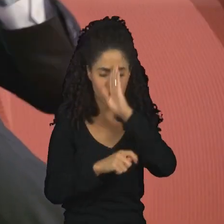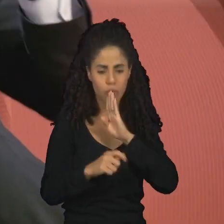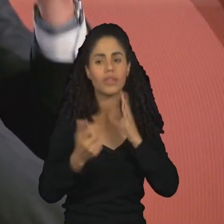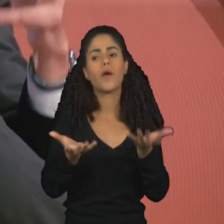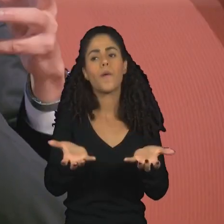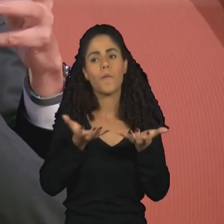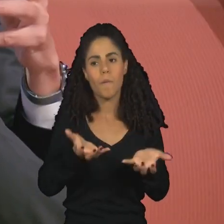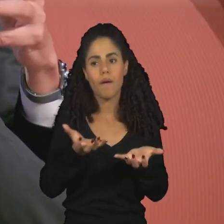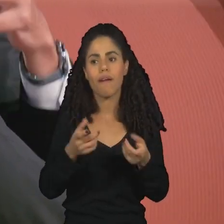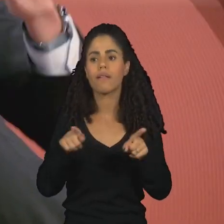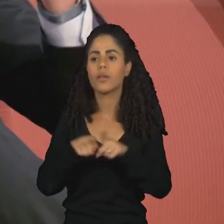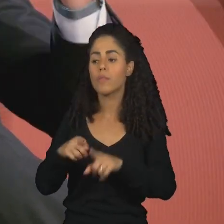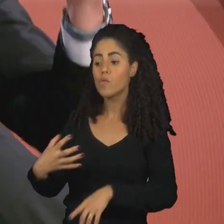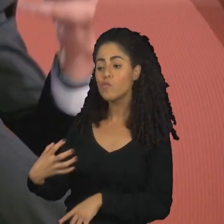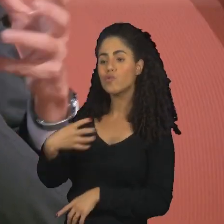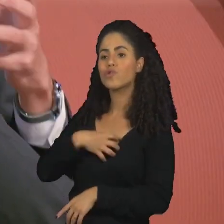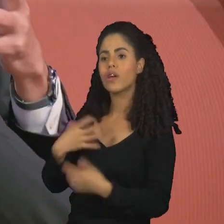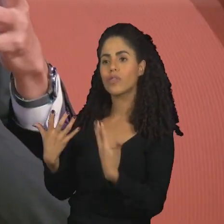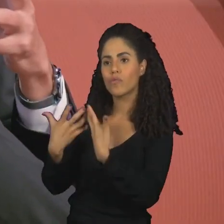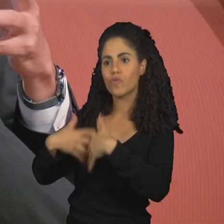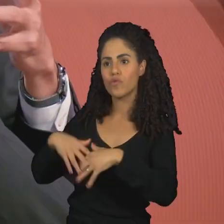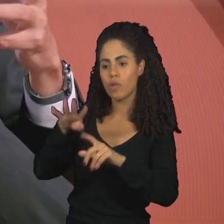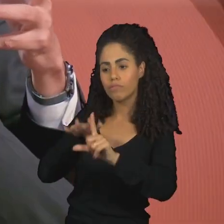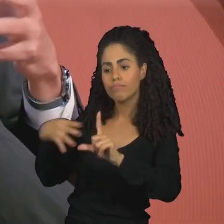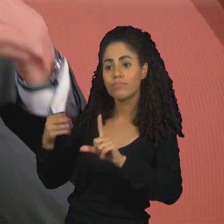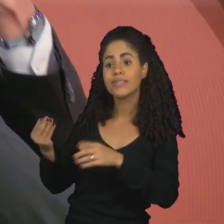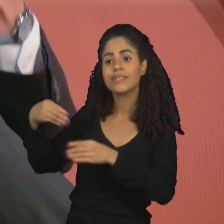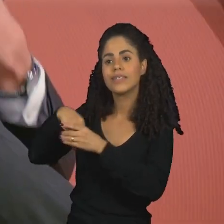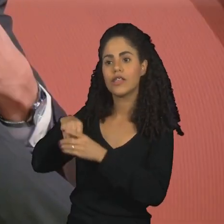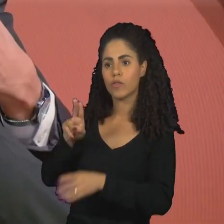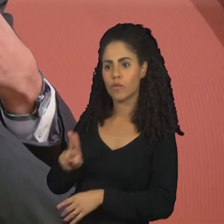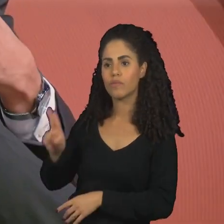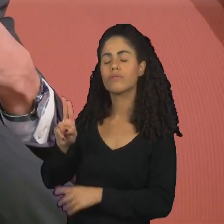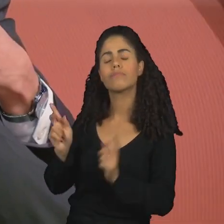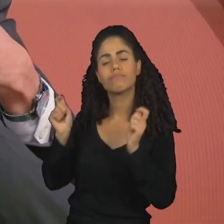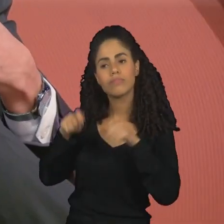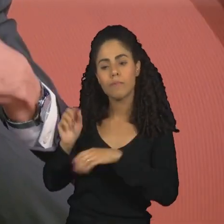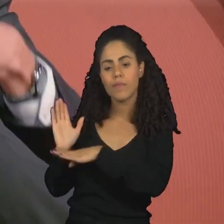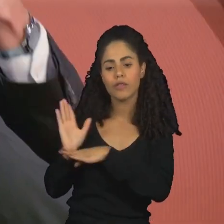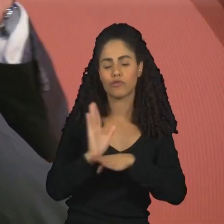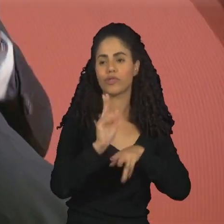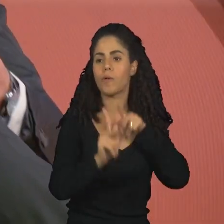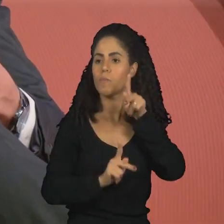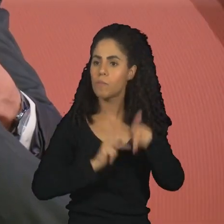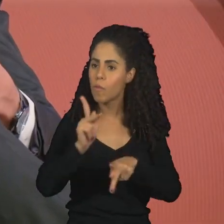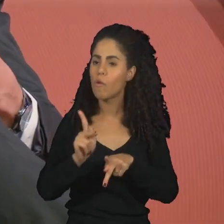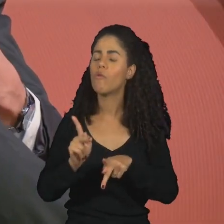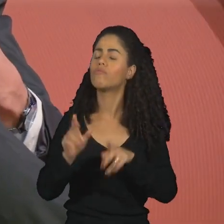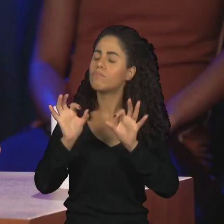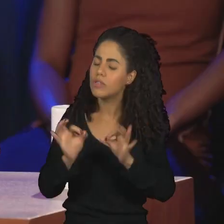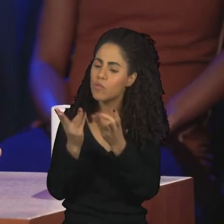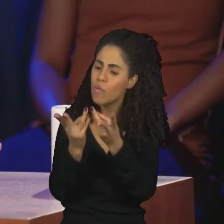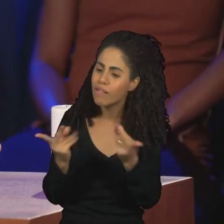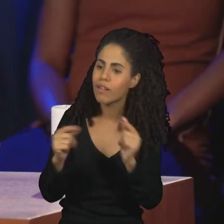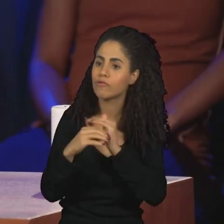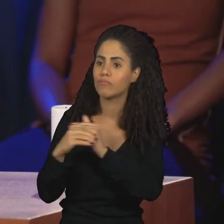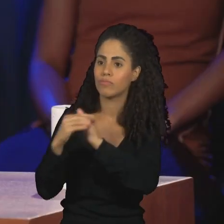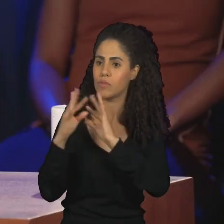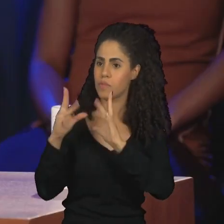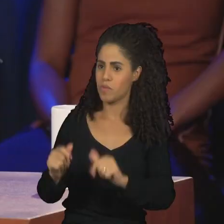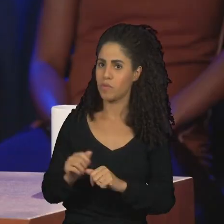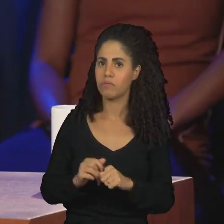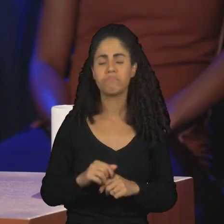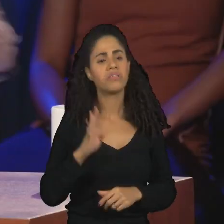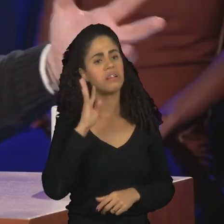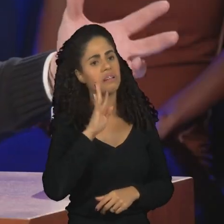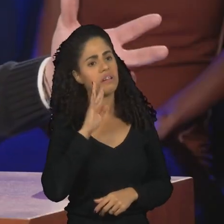o ecossistema, né, o que está em torno da universidade, respire saber, respire dignidade, né? É muito legal ver um reitor